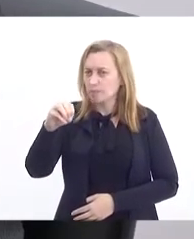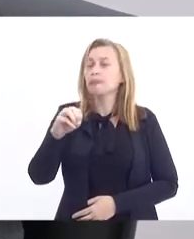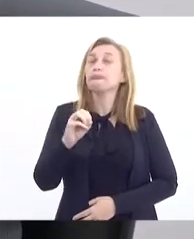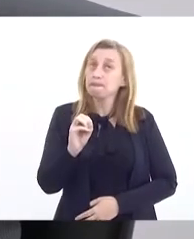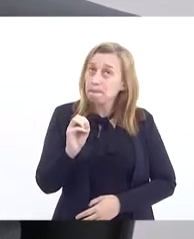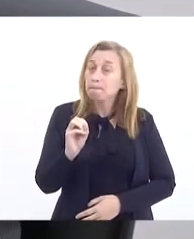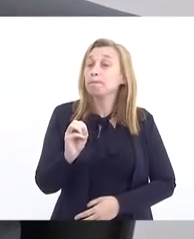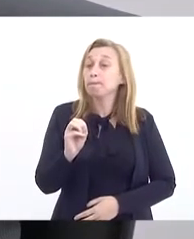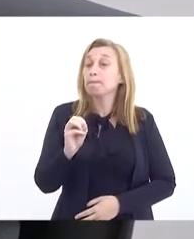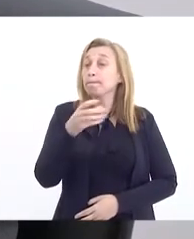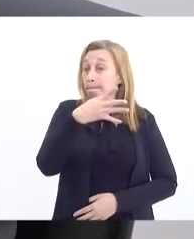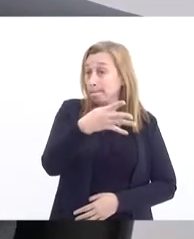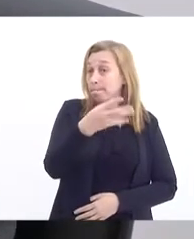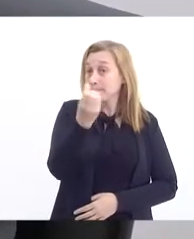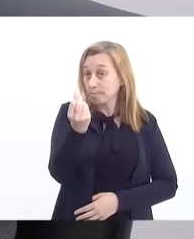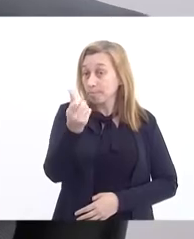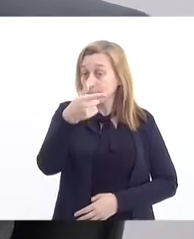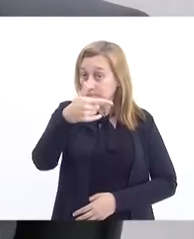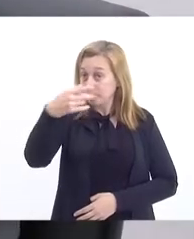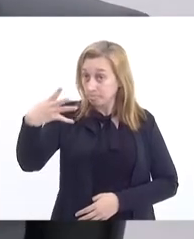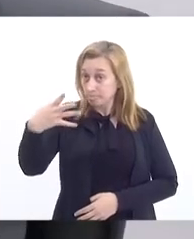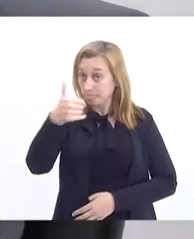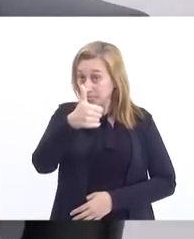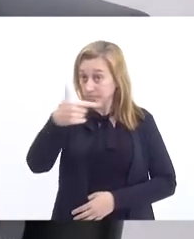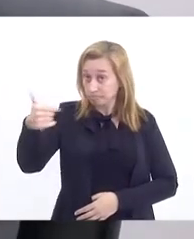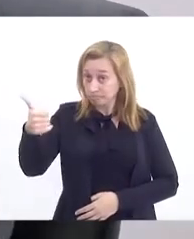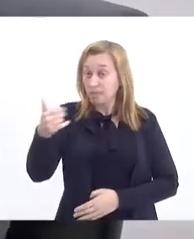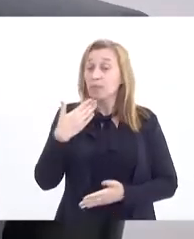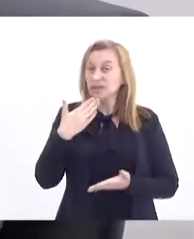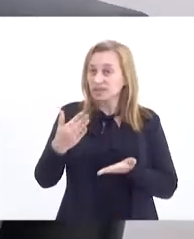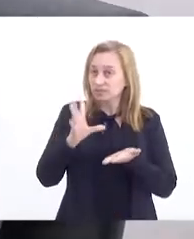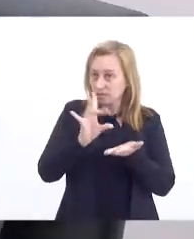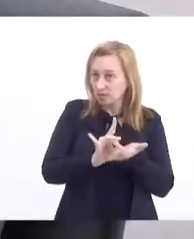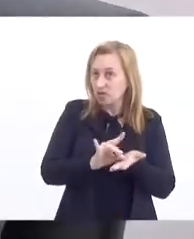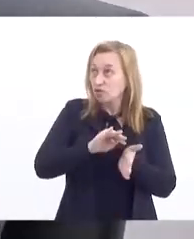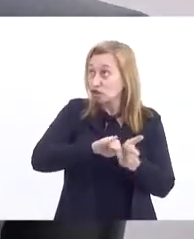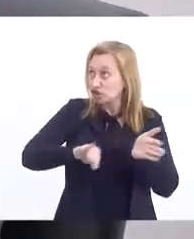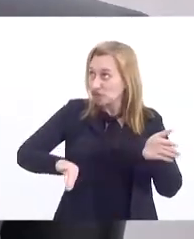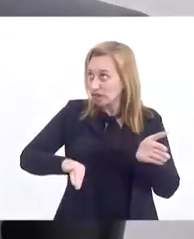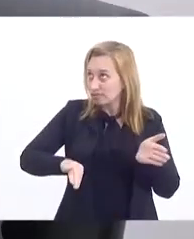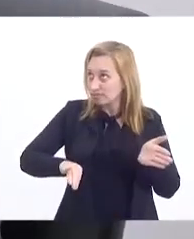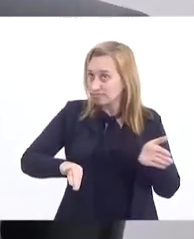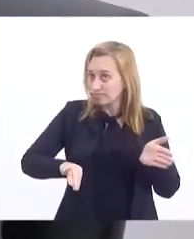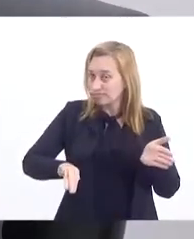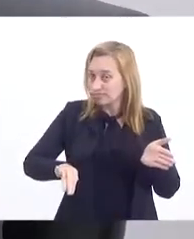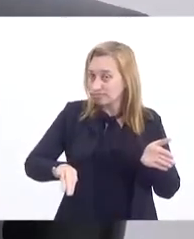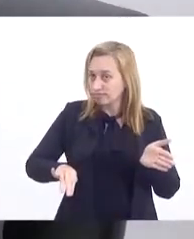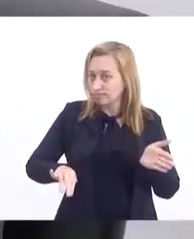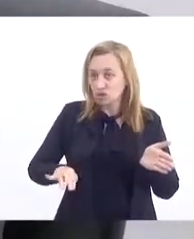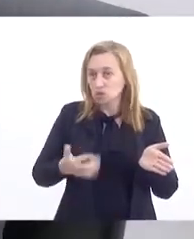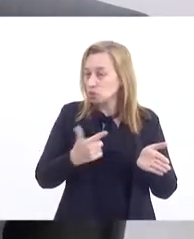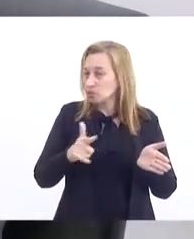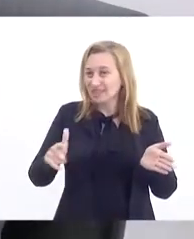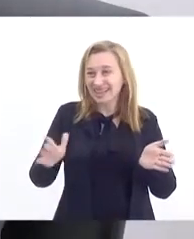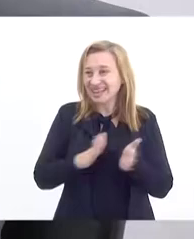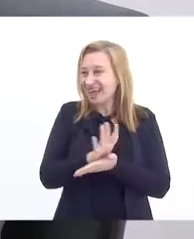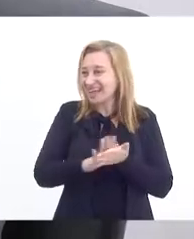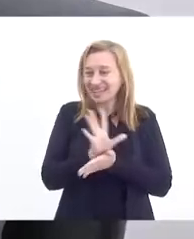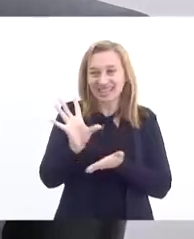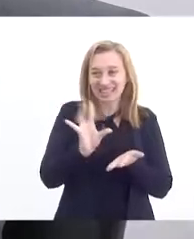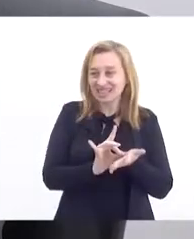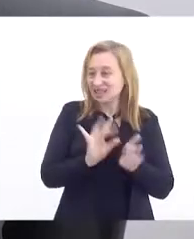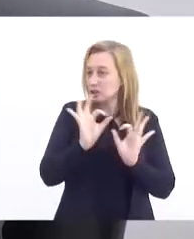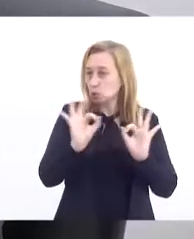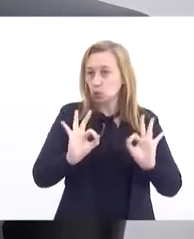4710. O 4614 de 21, que Vossa Excelência está propondo a anexação, foi retirado em definitivo. Isso. Então não há mais anexação.